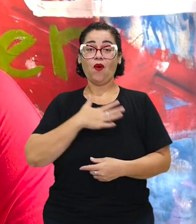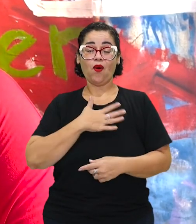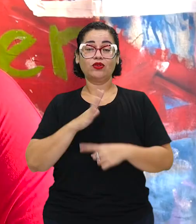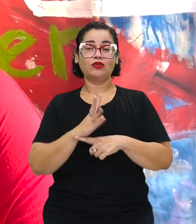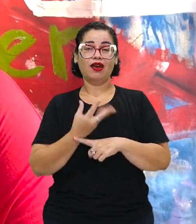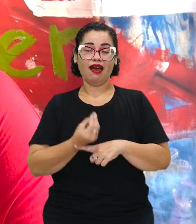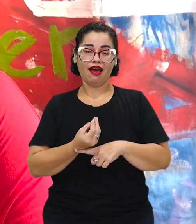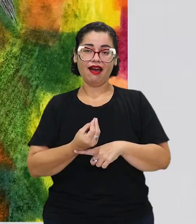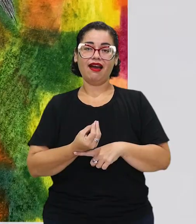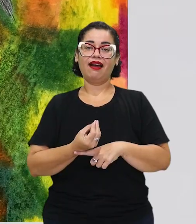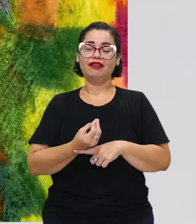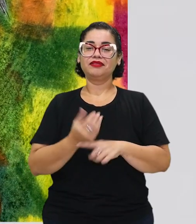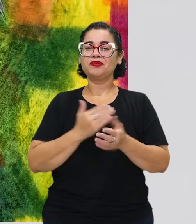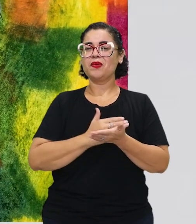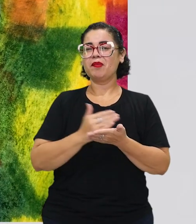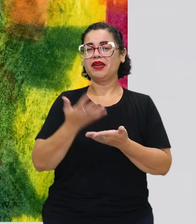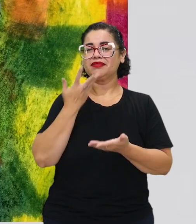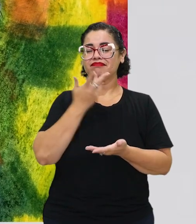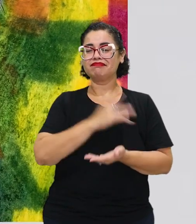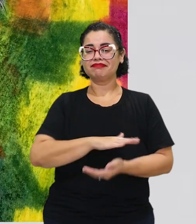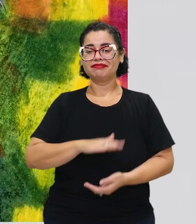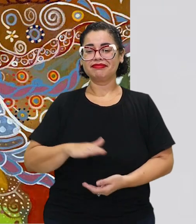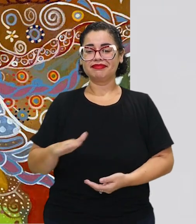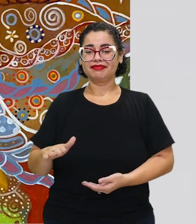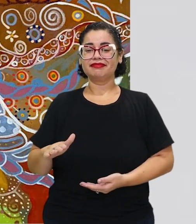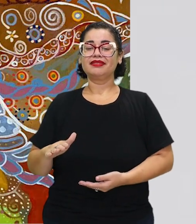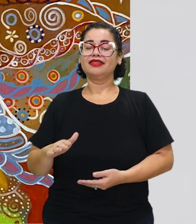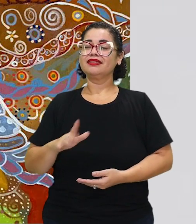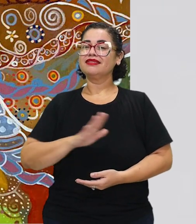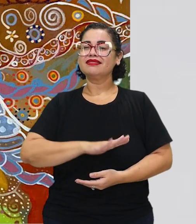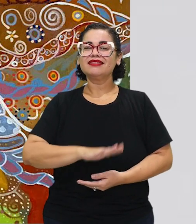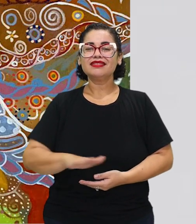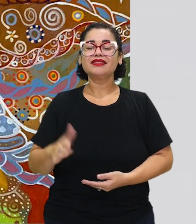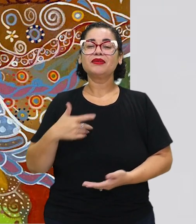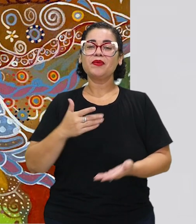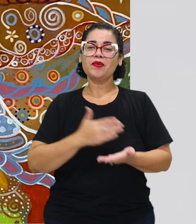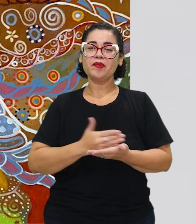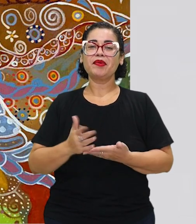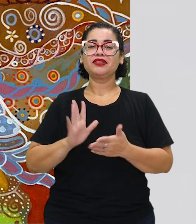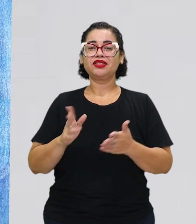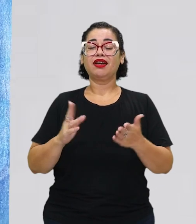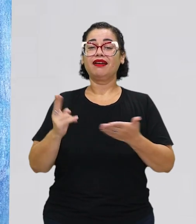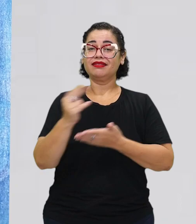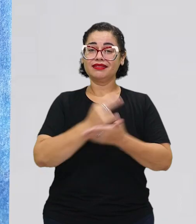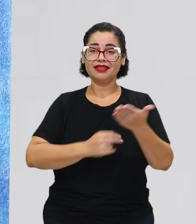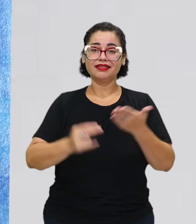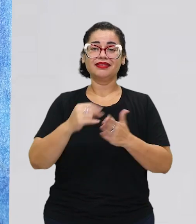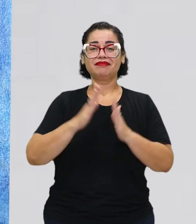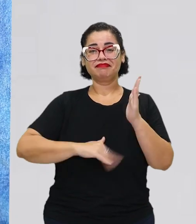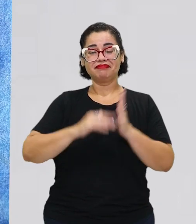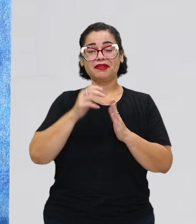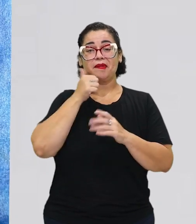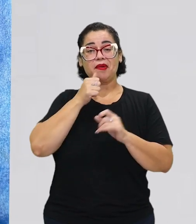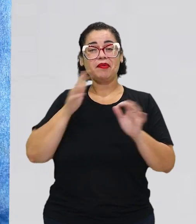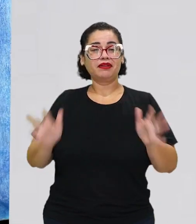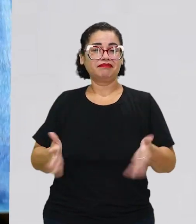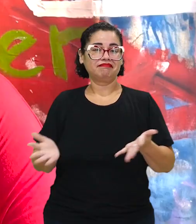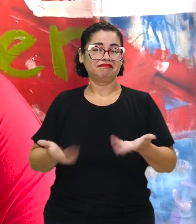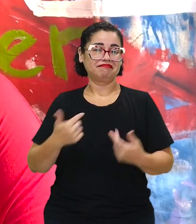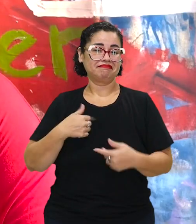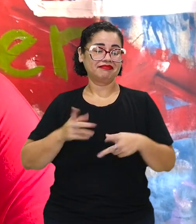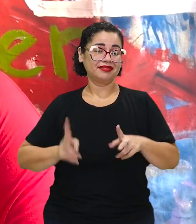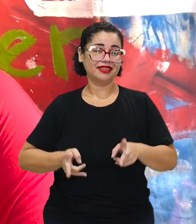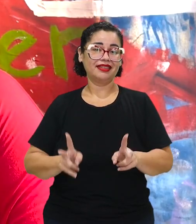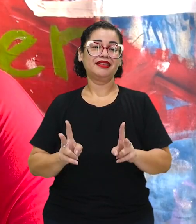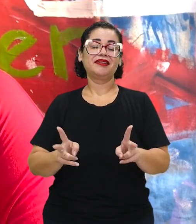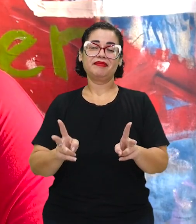arte desde criança. Desde criança eu faço e minha mãe me incentiva, sempre me